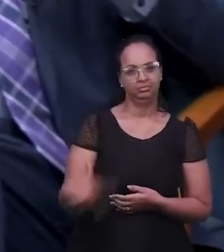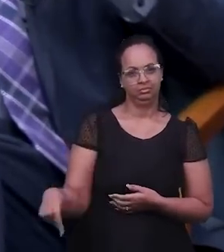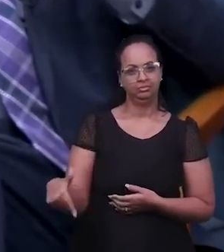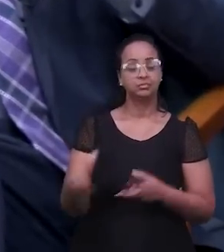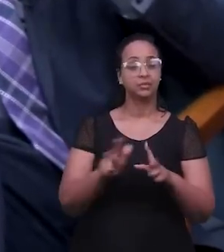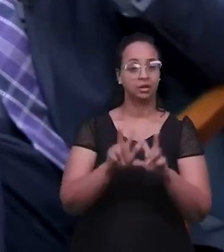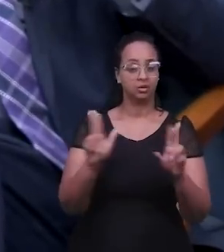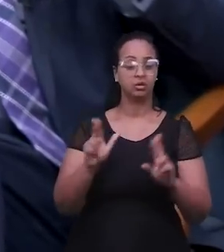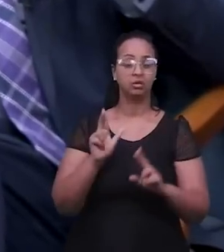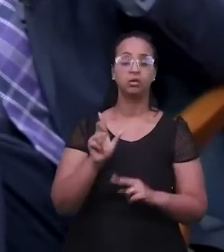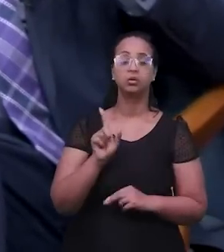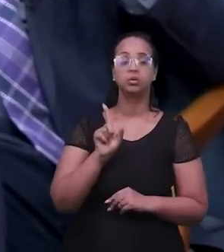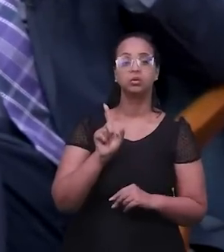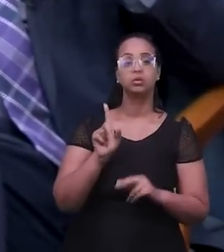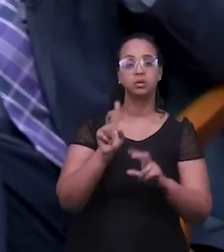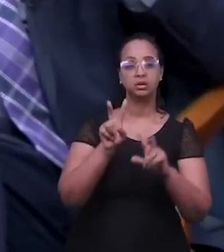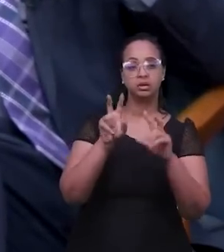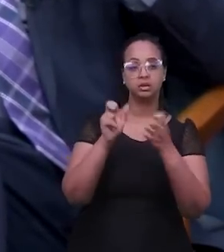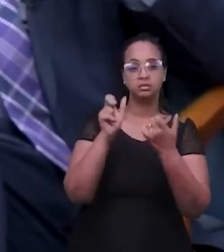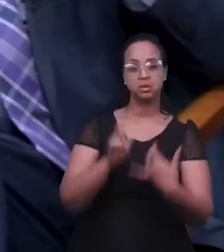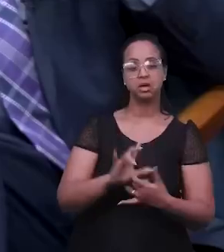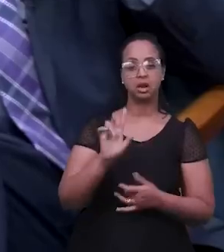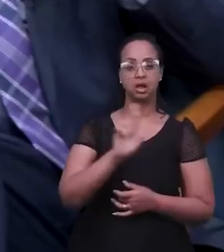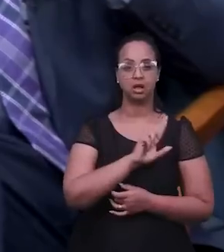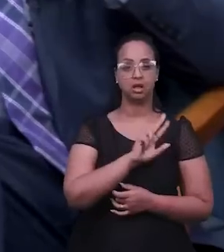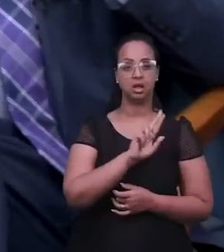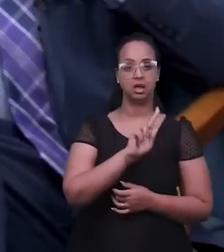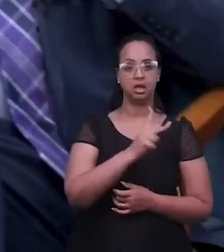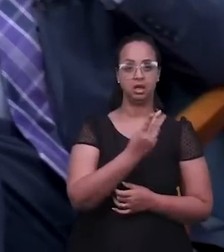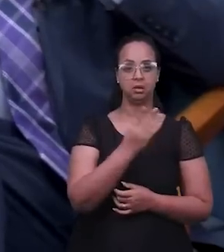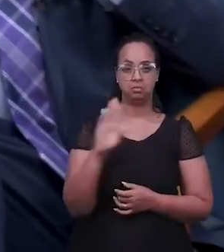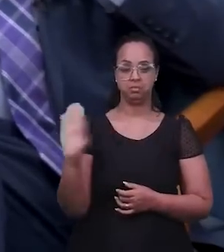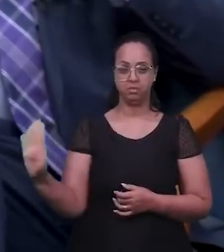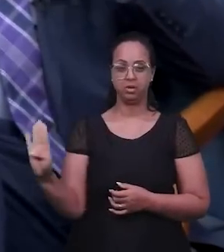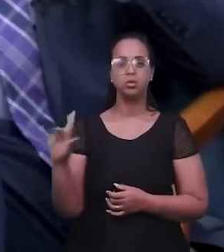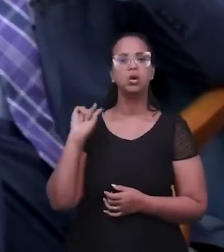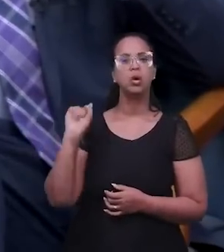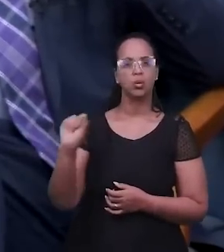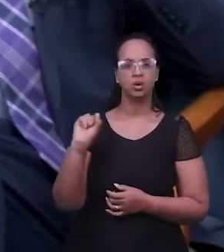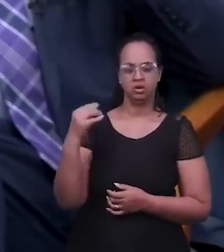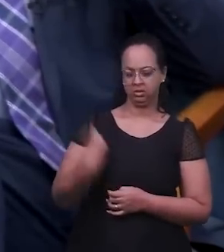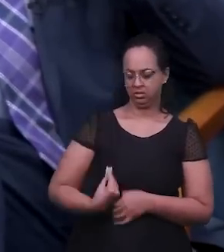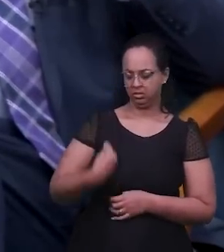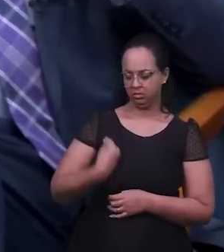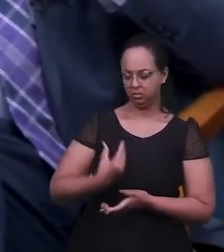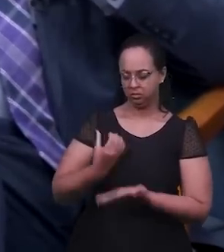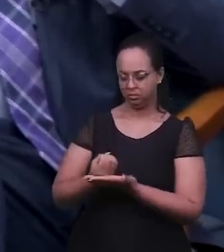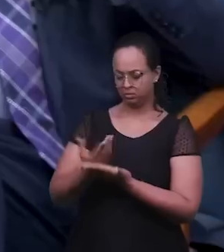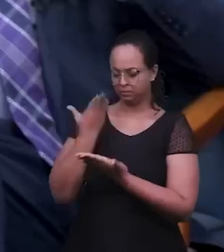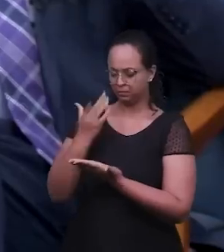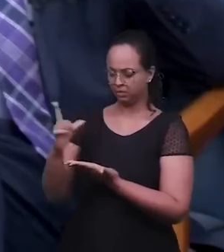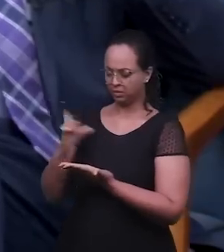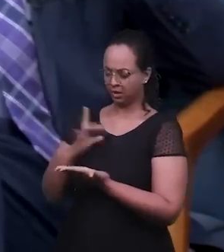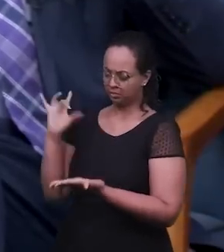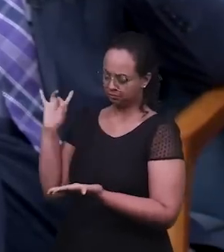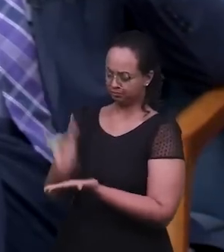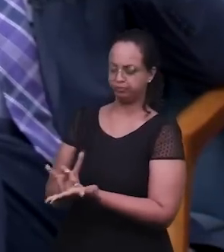palavra viva, como está na carta aos Hebreus, a palavra viva, ela